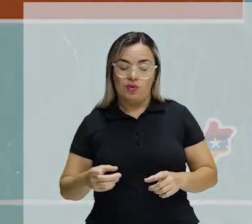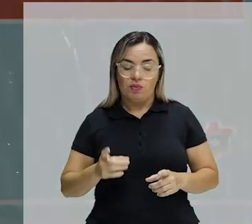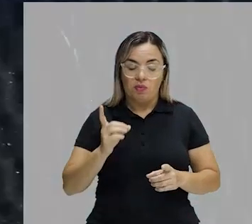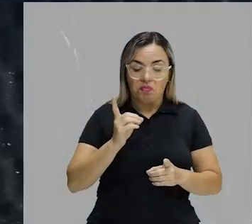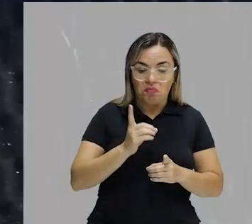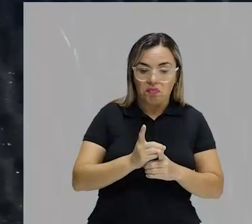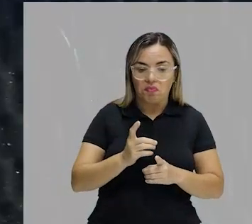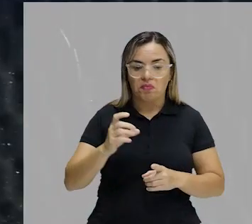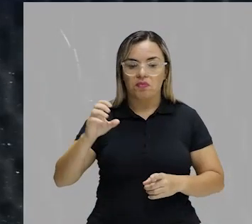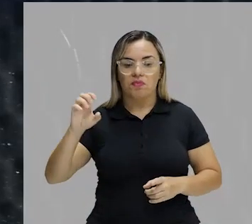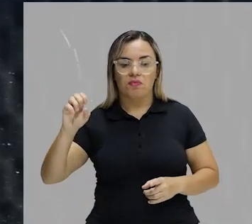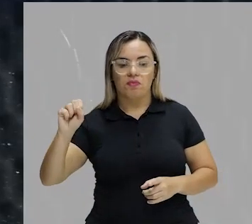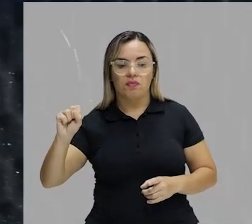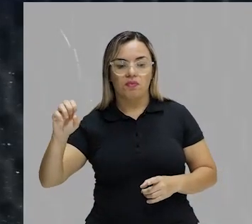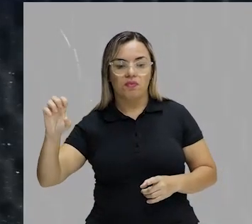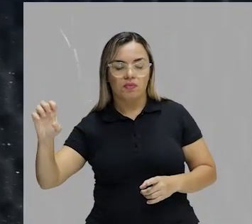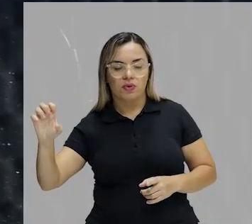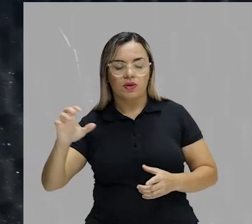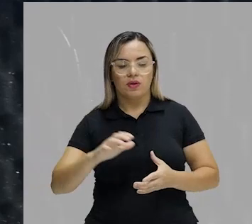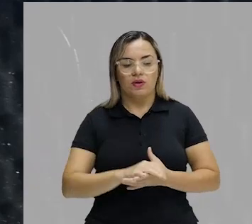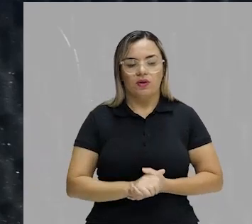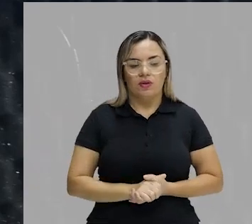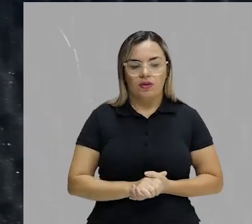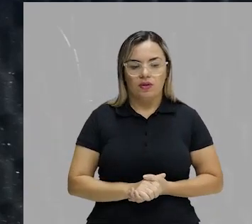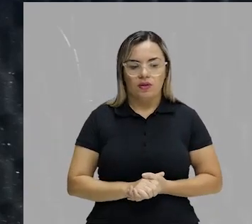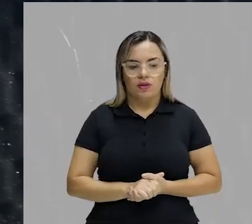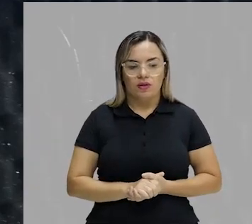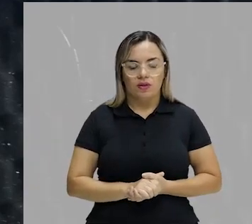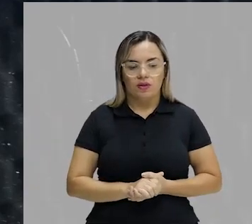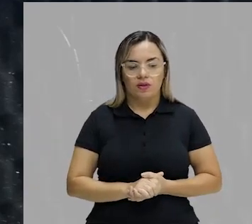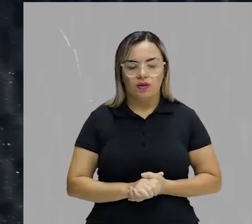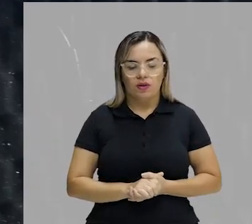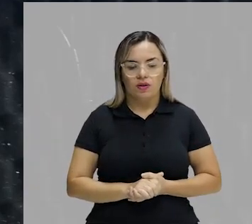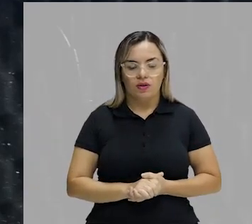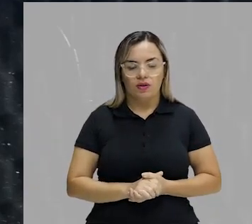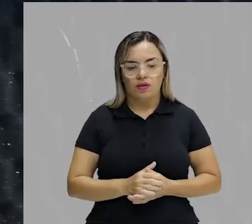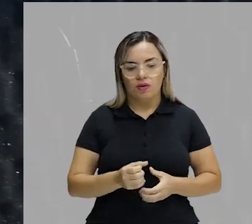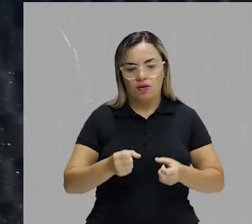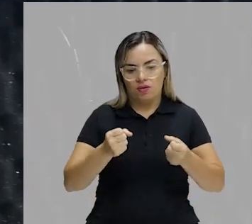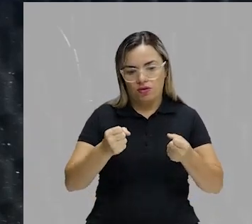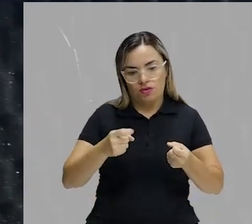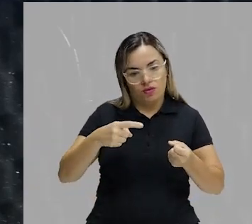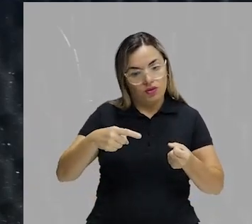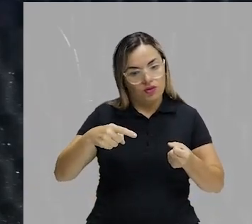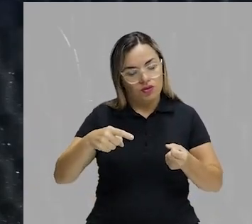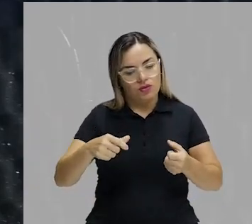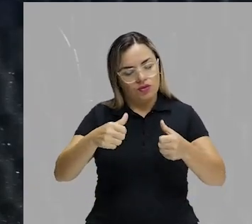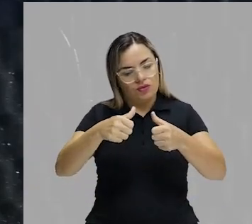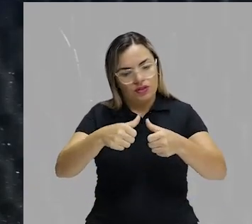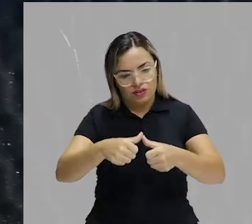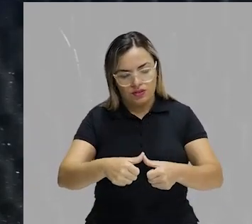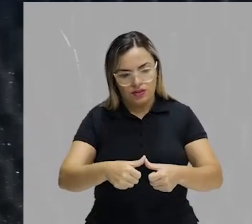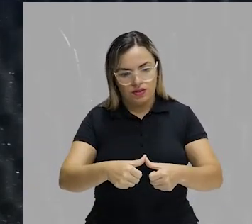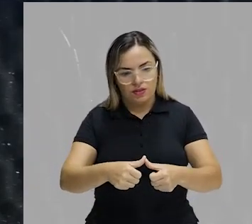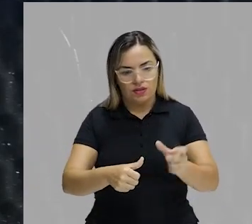estivesse lá. Só era possível se você estivesse lá. Eles gostariam que tudo fosse